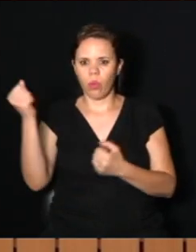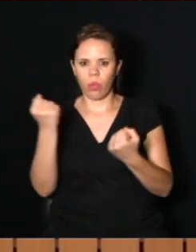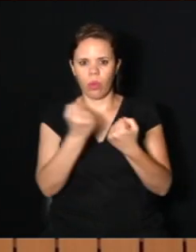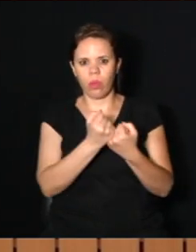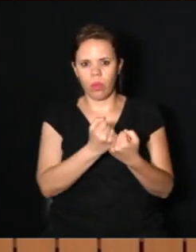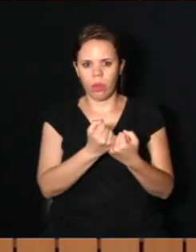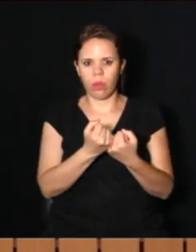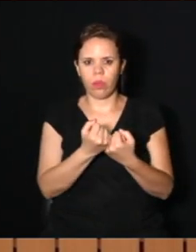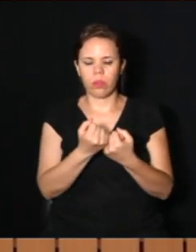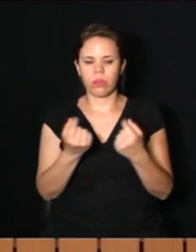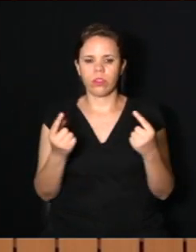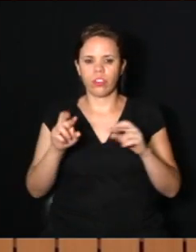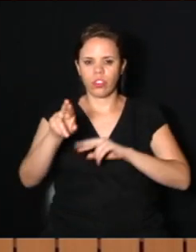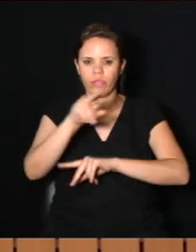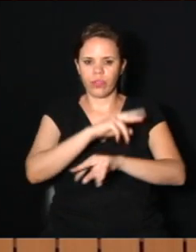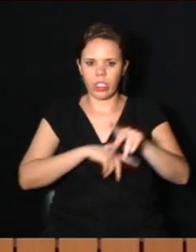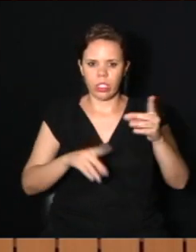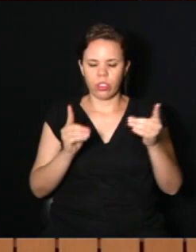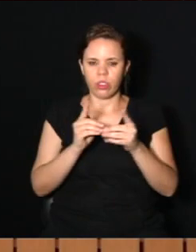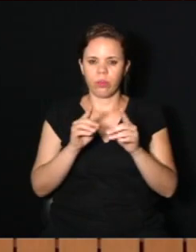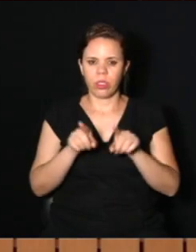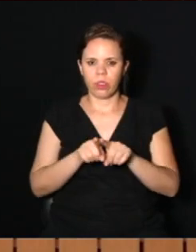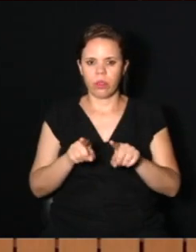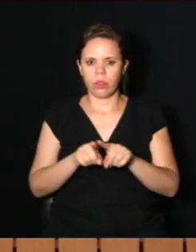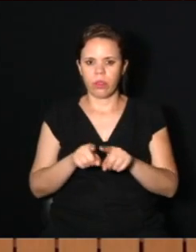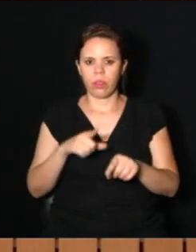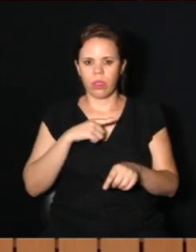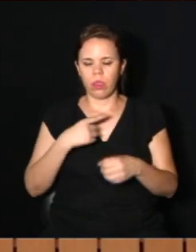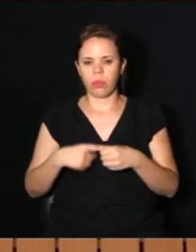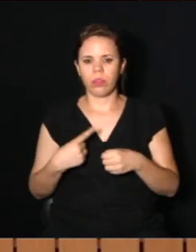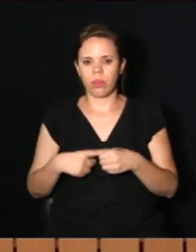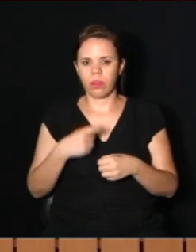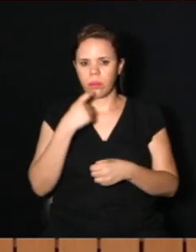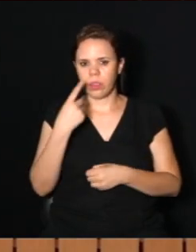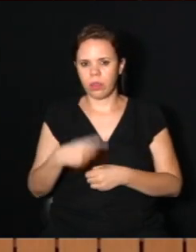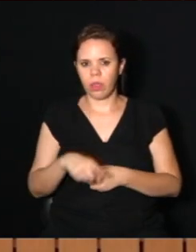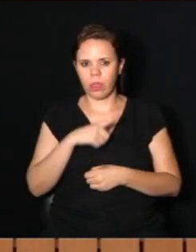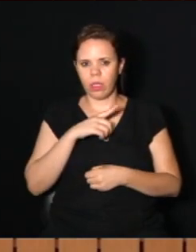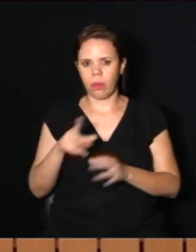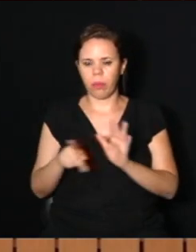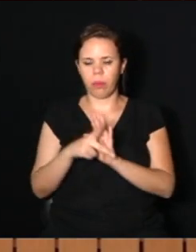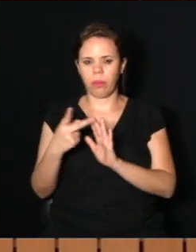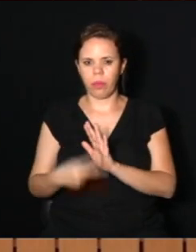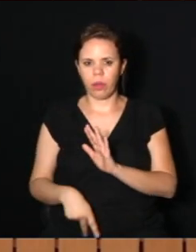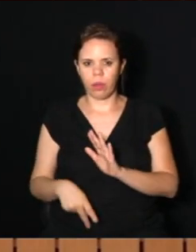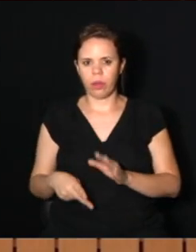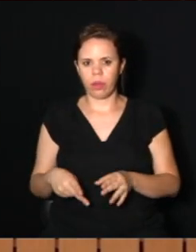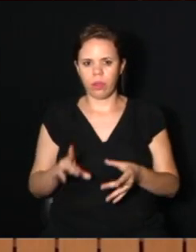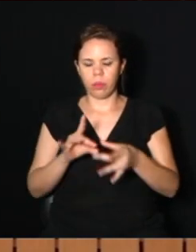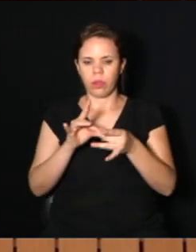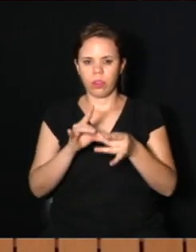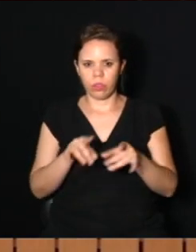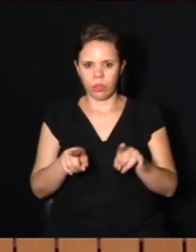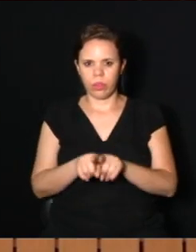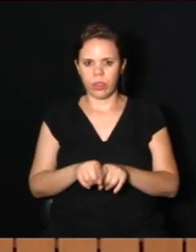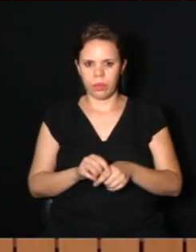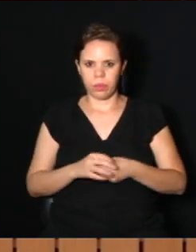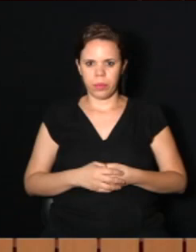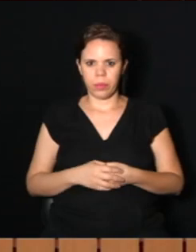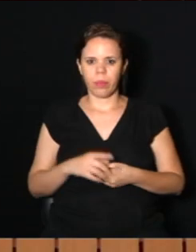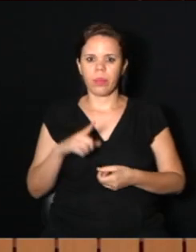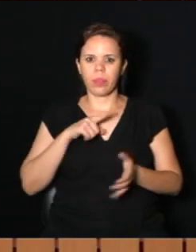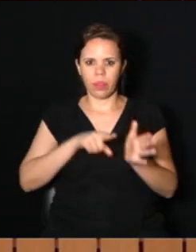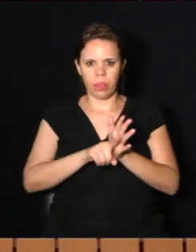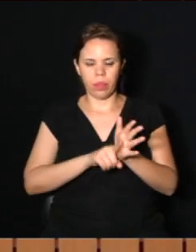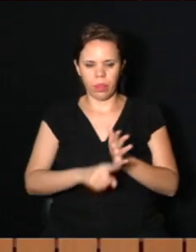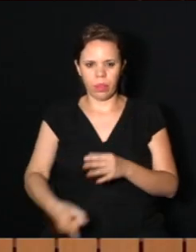diferentes complexidades. A gente tem que levar em consideração que o município de Campinas tem rede própria e rede conveniada. Então, tem um estudo